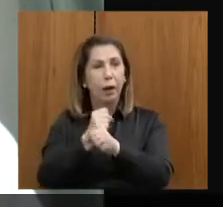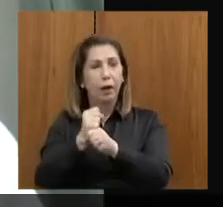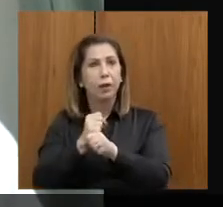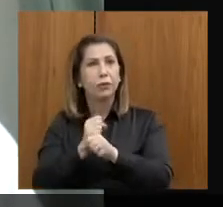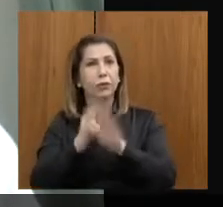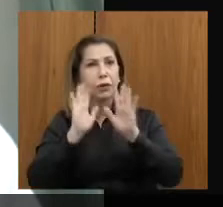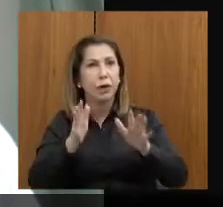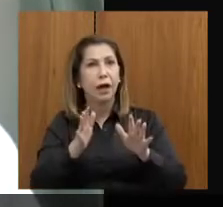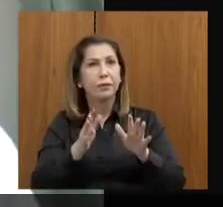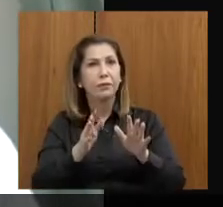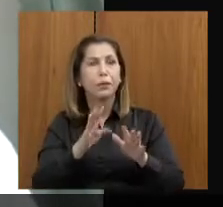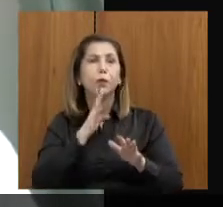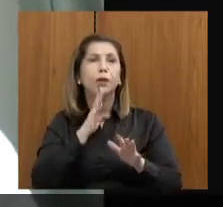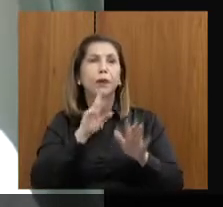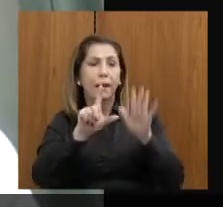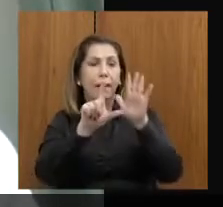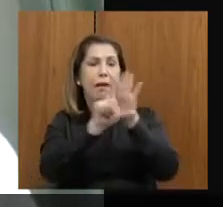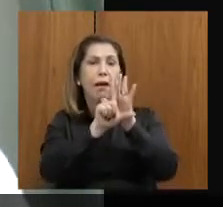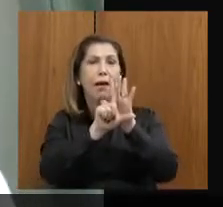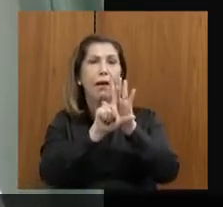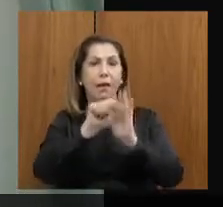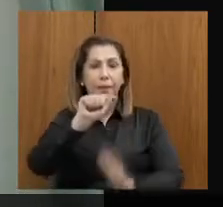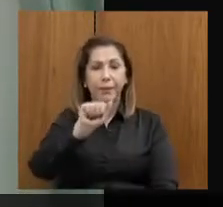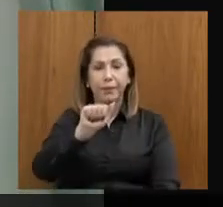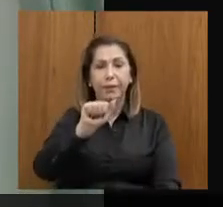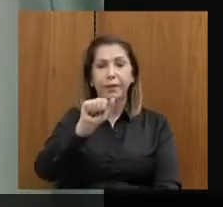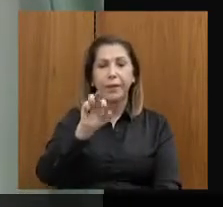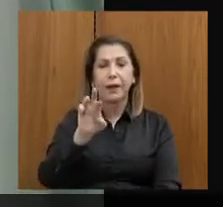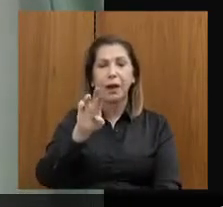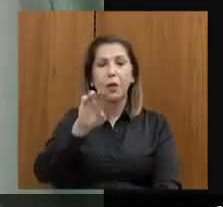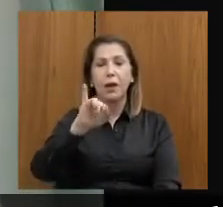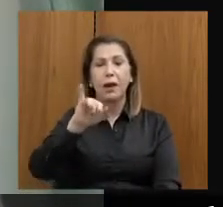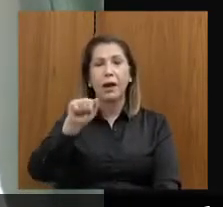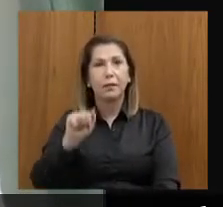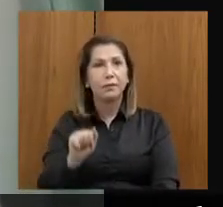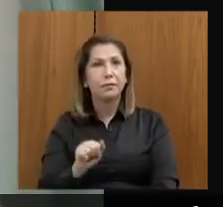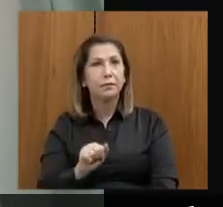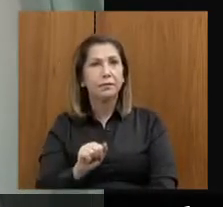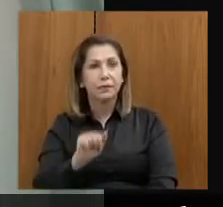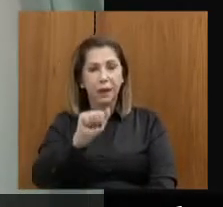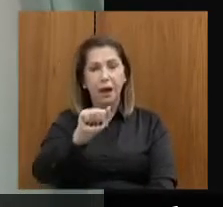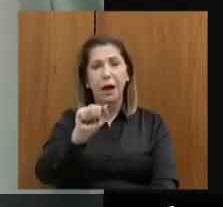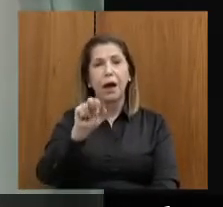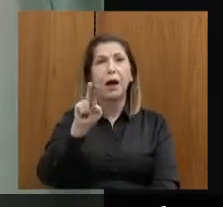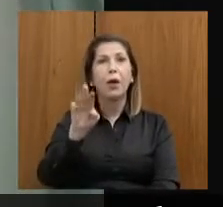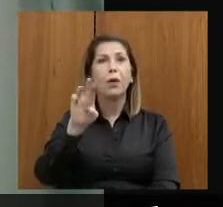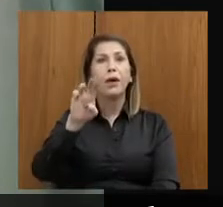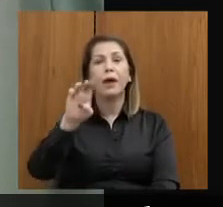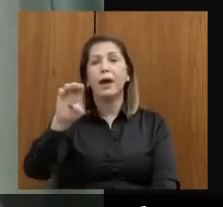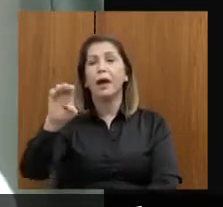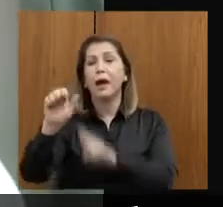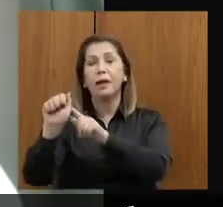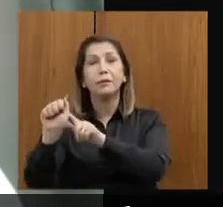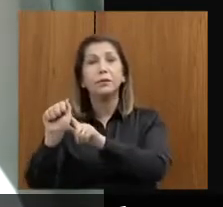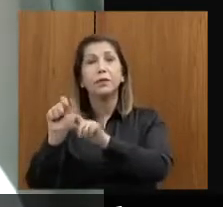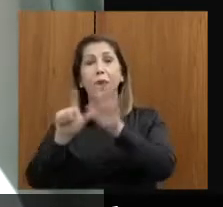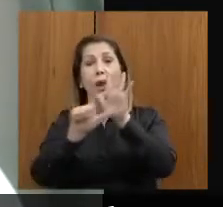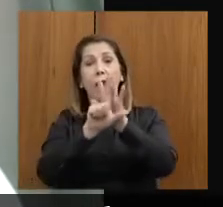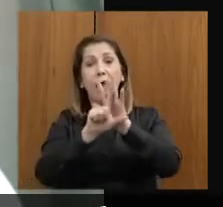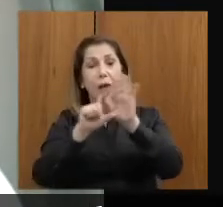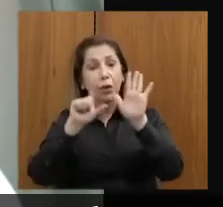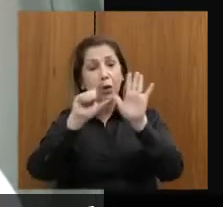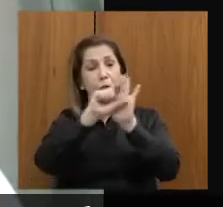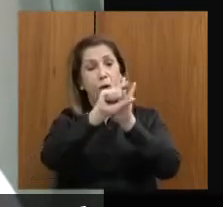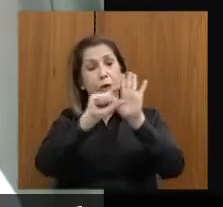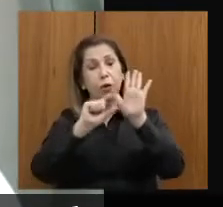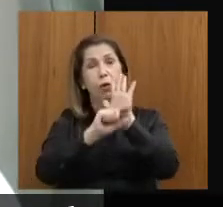conhecida como Lei Áurea se ela fosse dois artigos só somente ali a obra declarou parte primeira